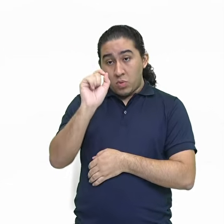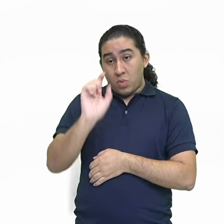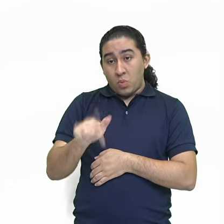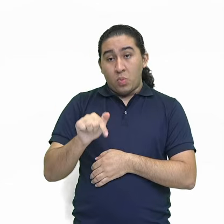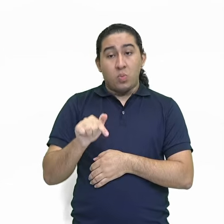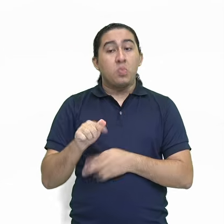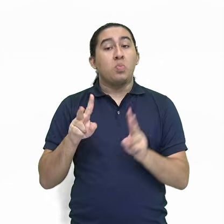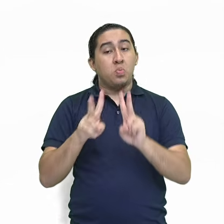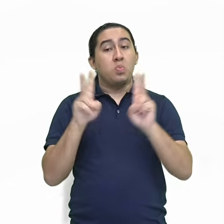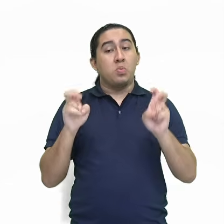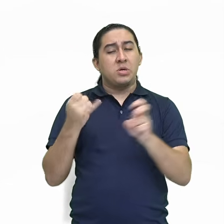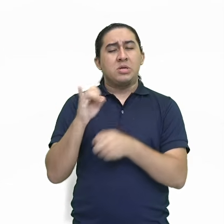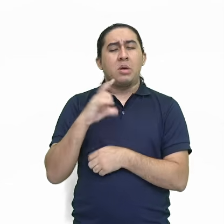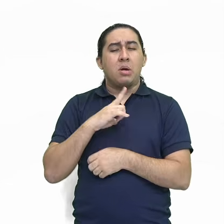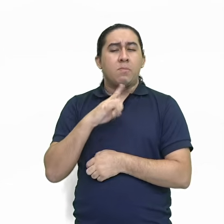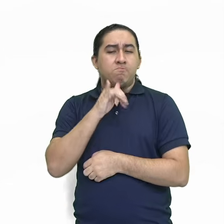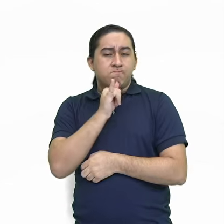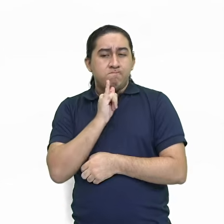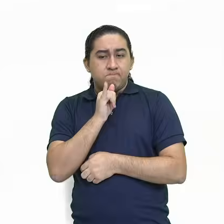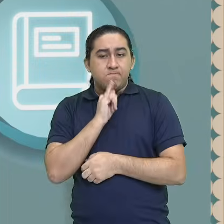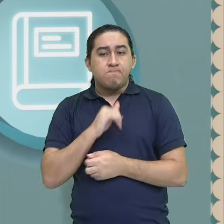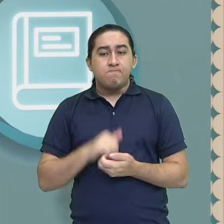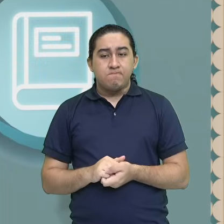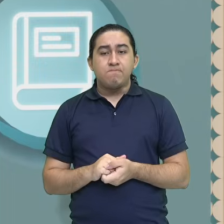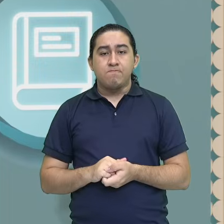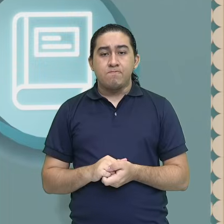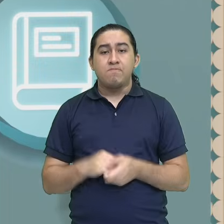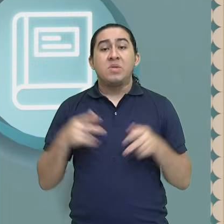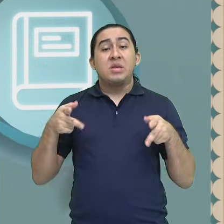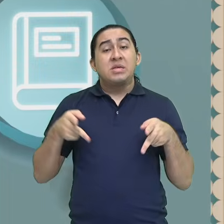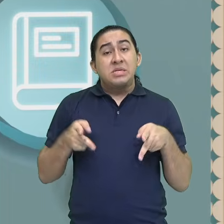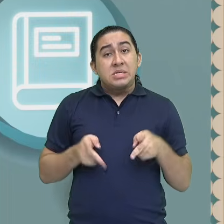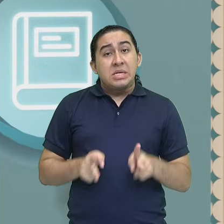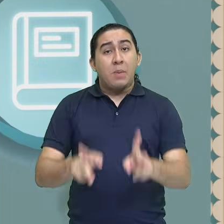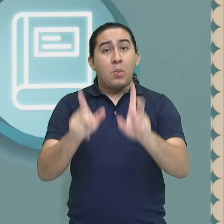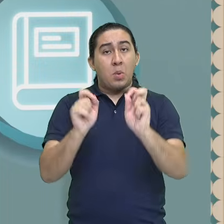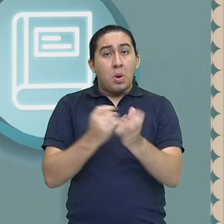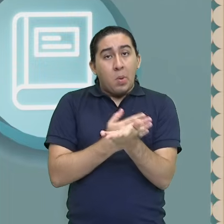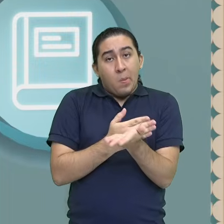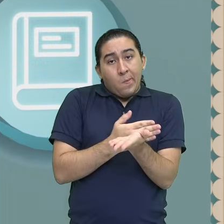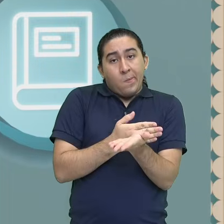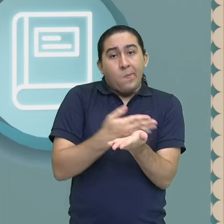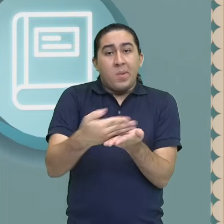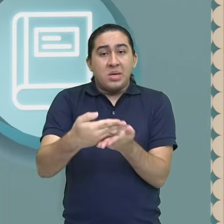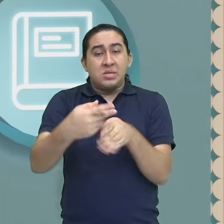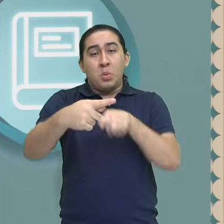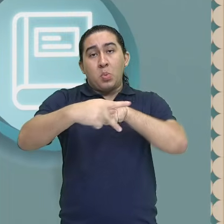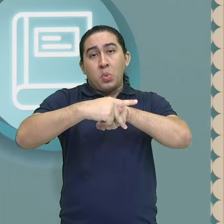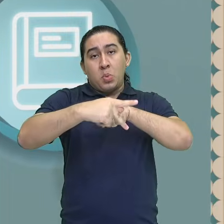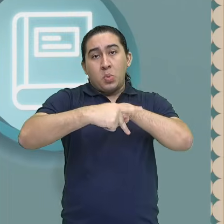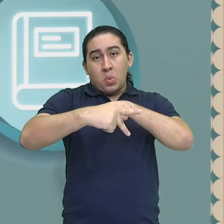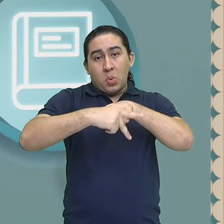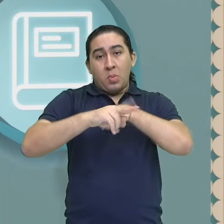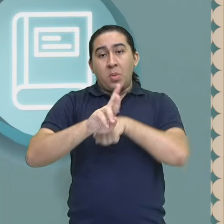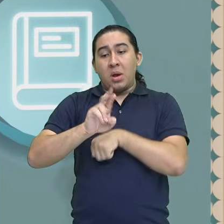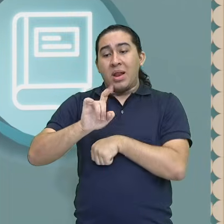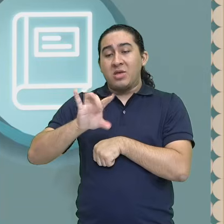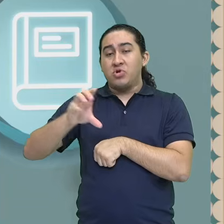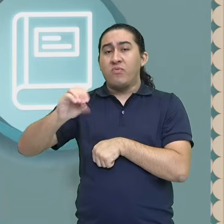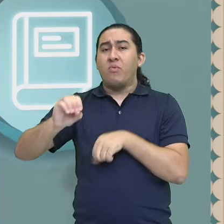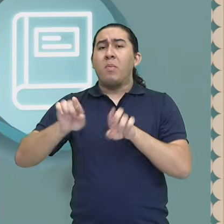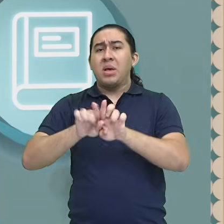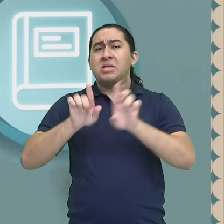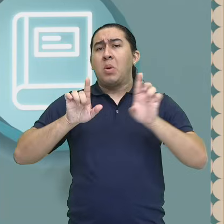aqui. Quando diz que vai ser sempre introduzida por um pronome relativo, geralmente o